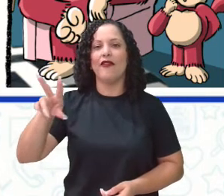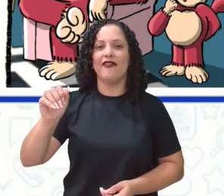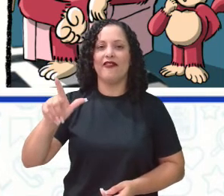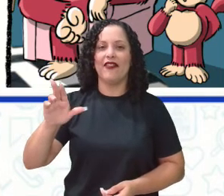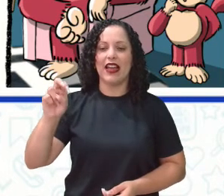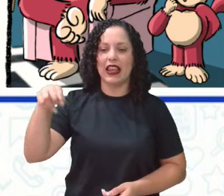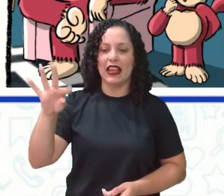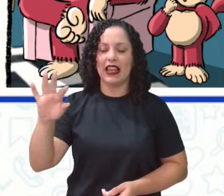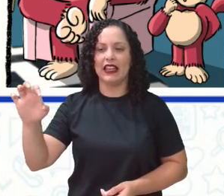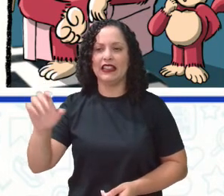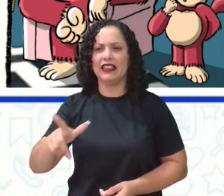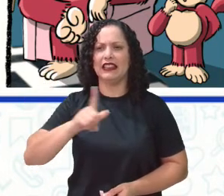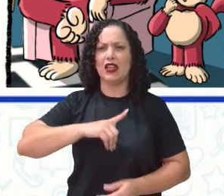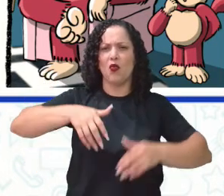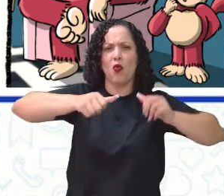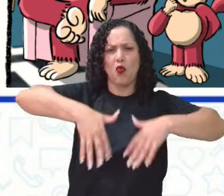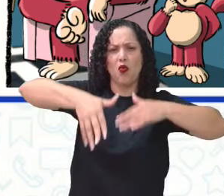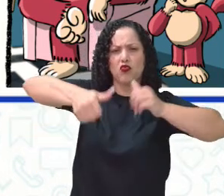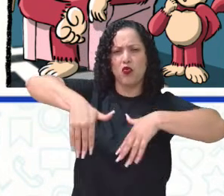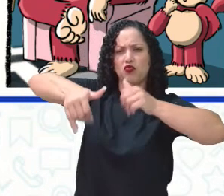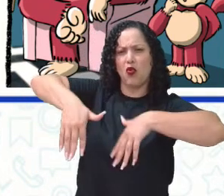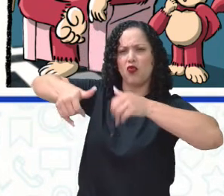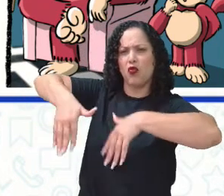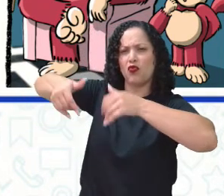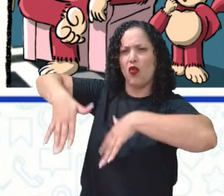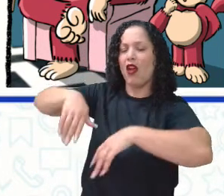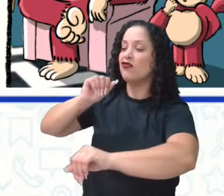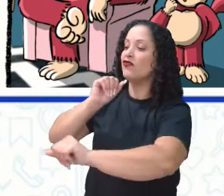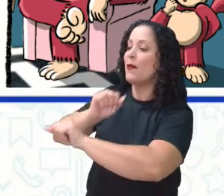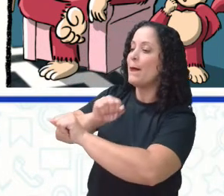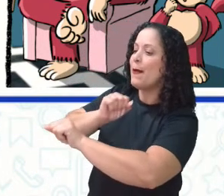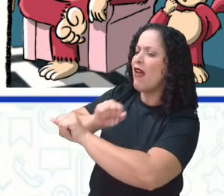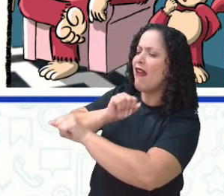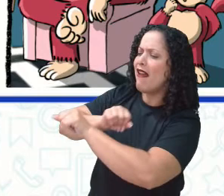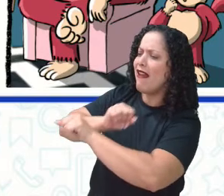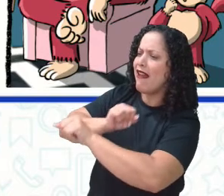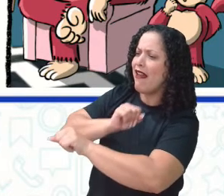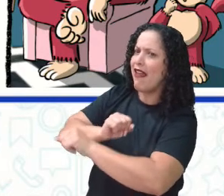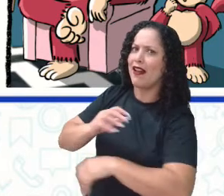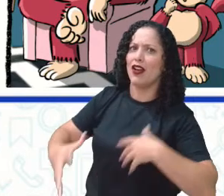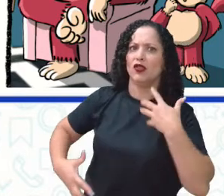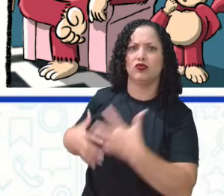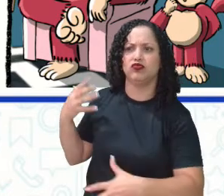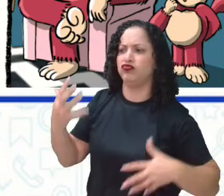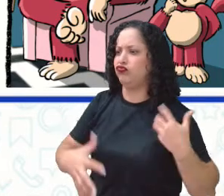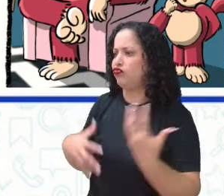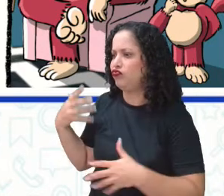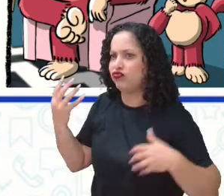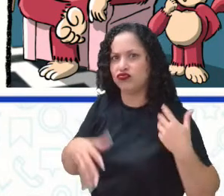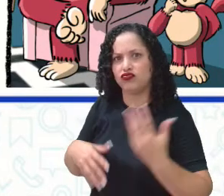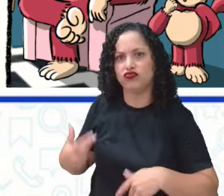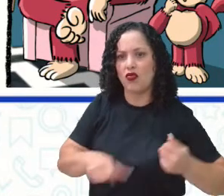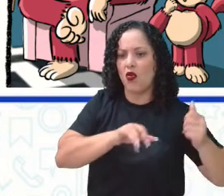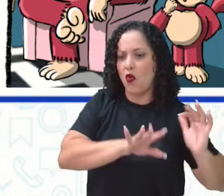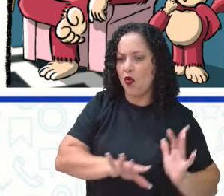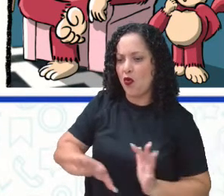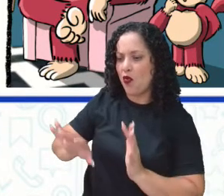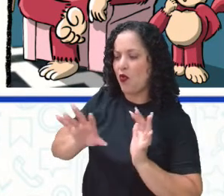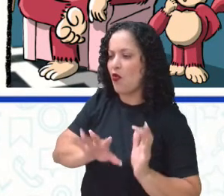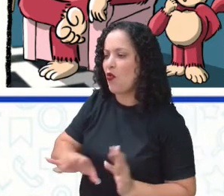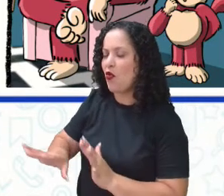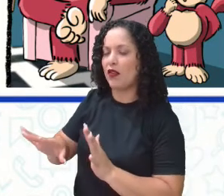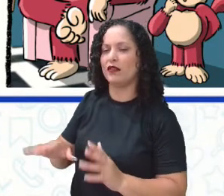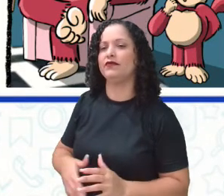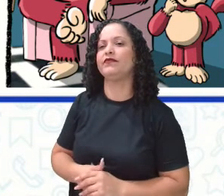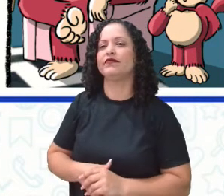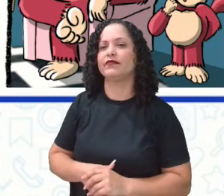aí, esperem, eles se organizando. Percebemos aqui, não é? O desespero. E aí eles vão gritando e dizem,